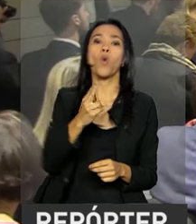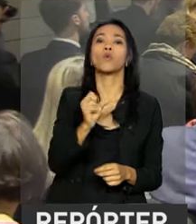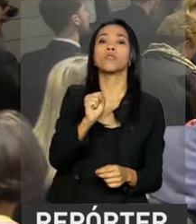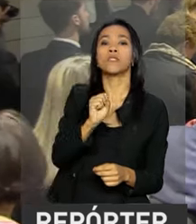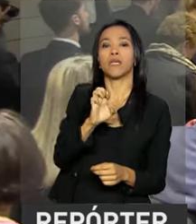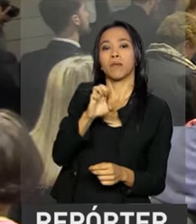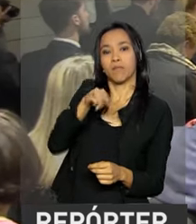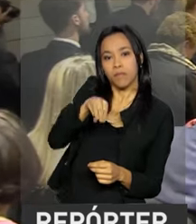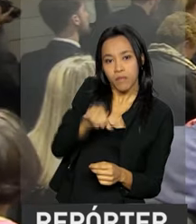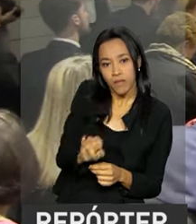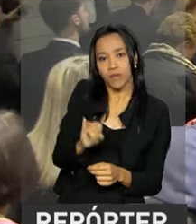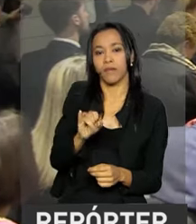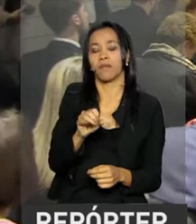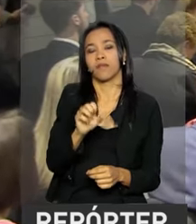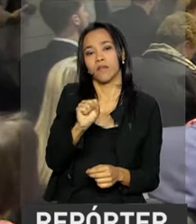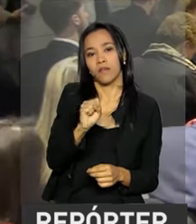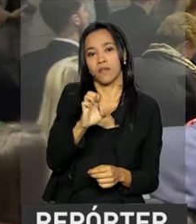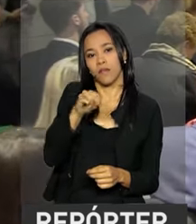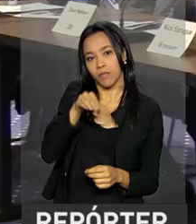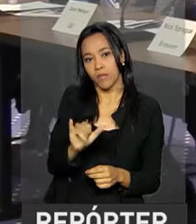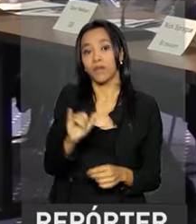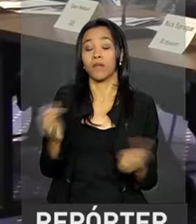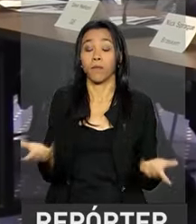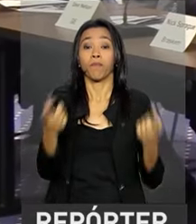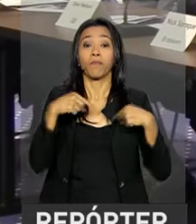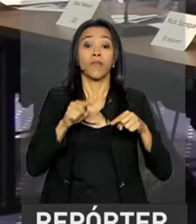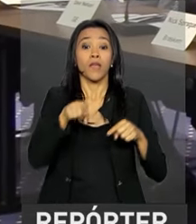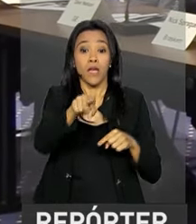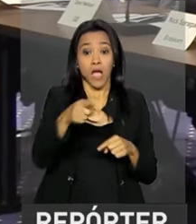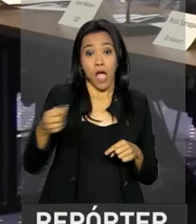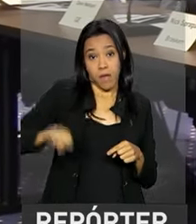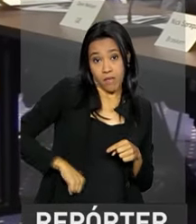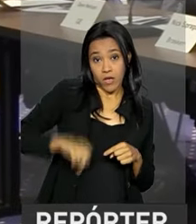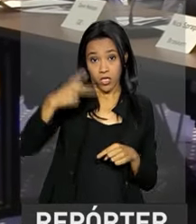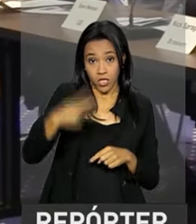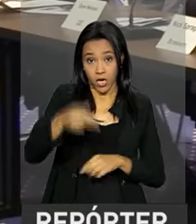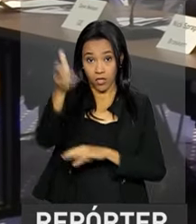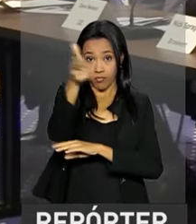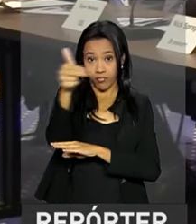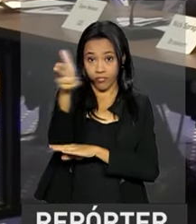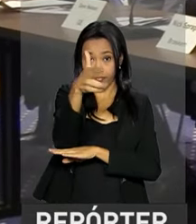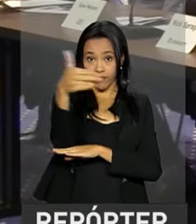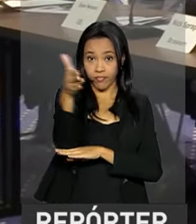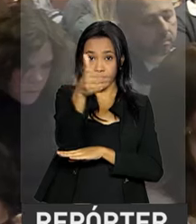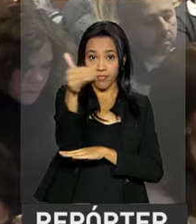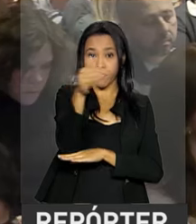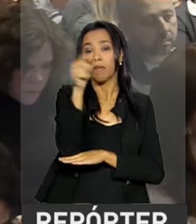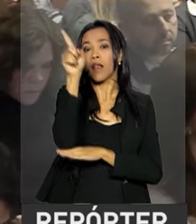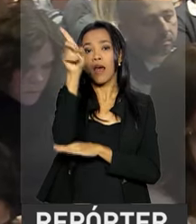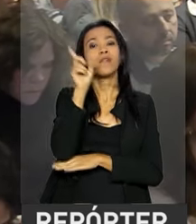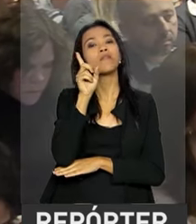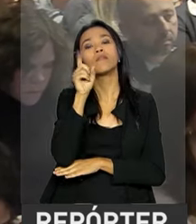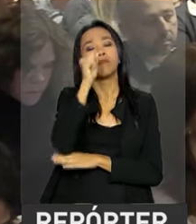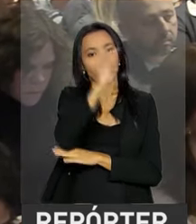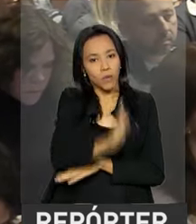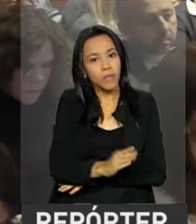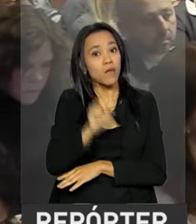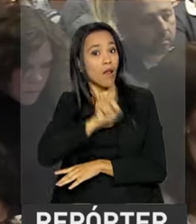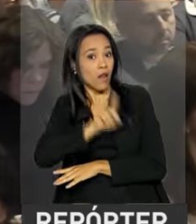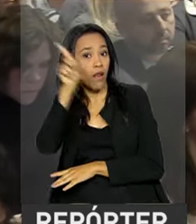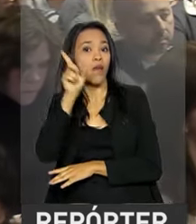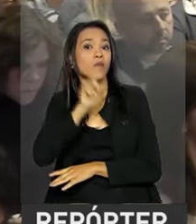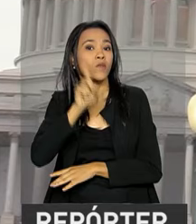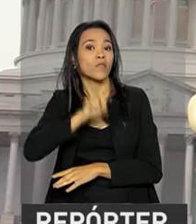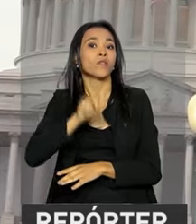Comércio e investimentos cresçam ainda mais a Embaixada do Brasil em Washington se reuniu com deputados no congresso americano